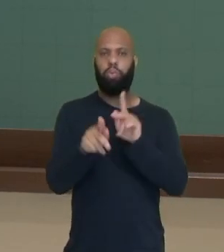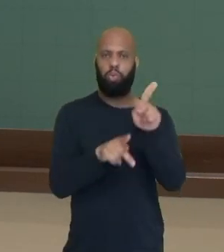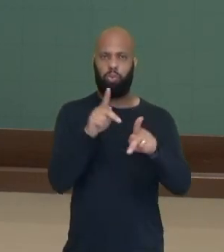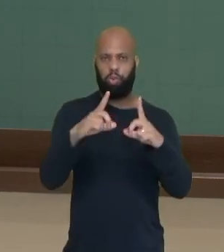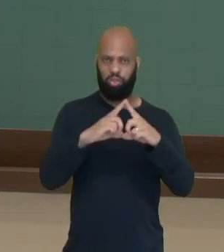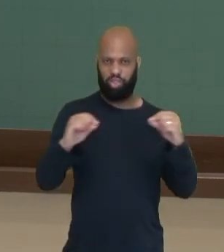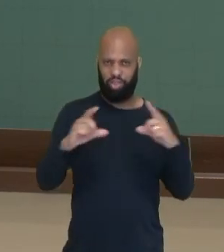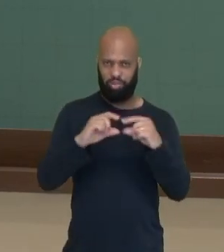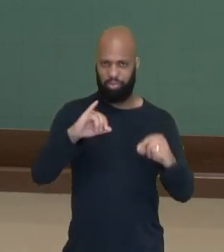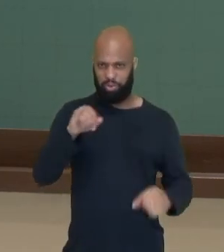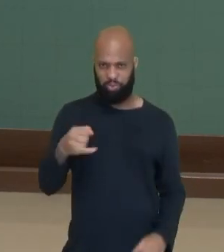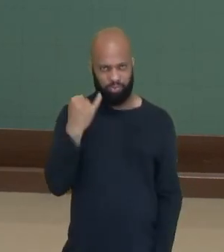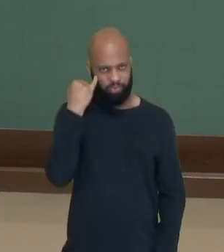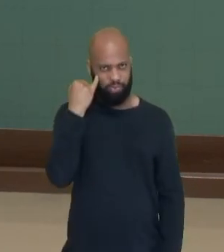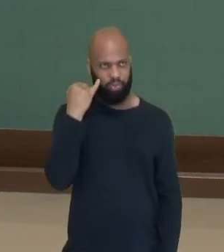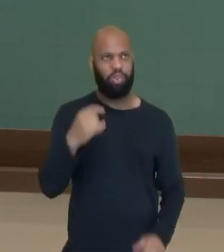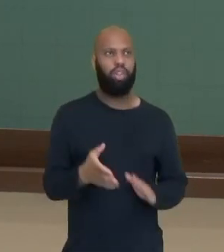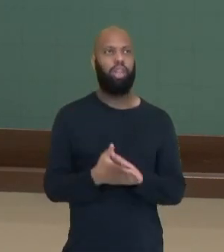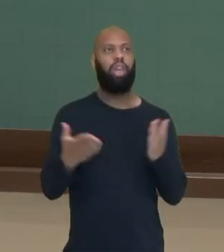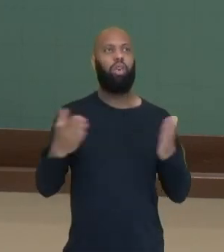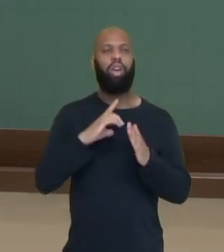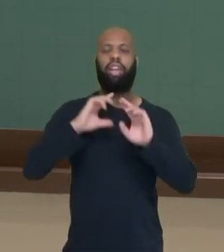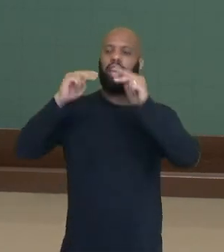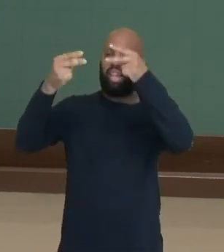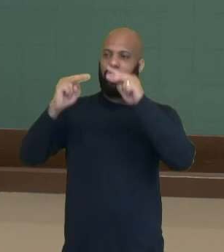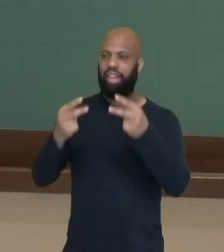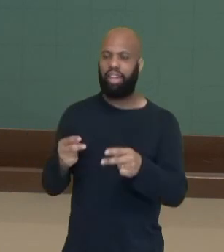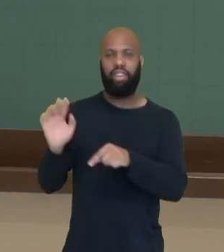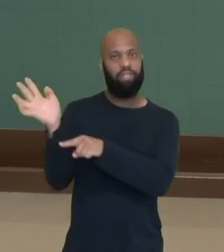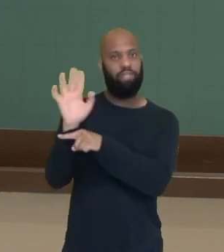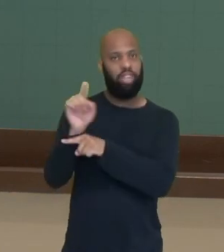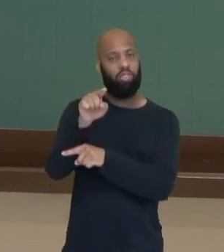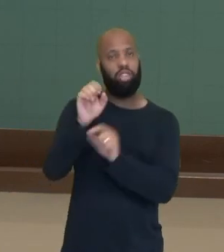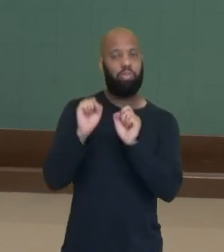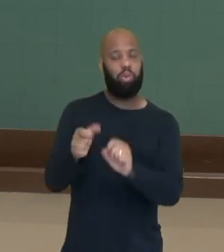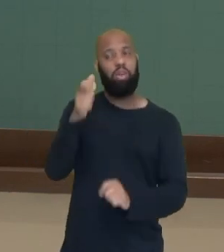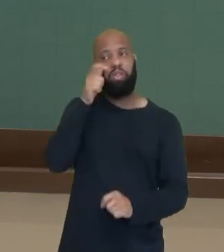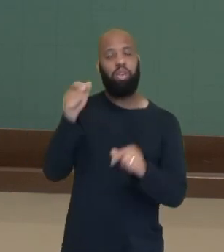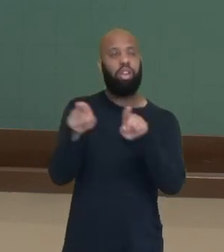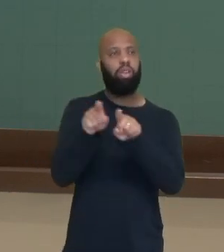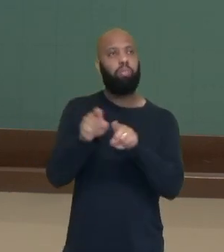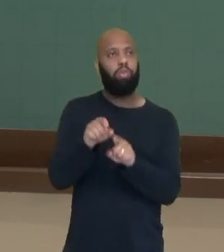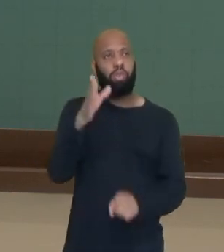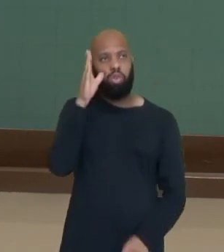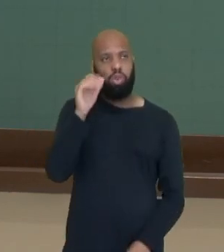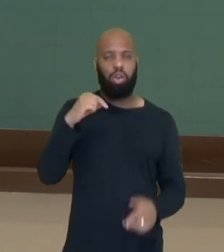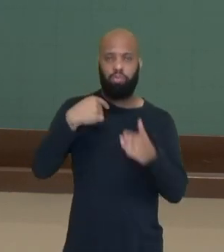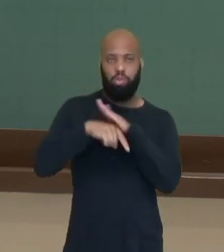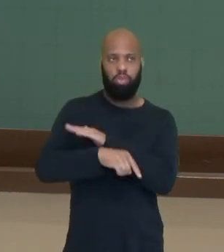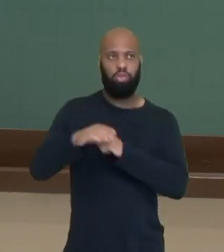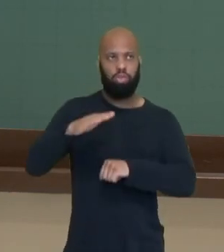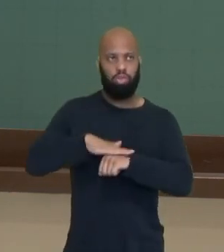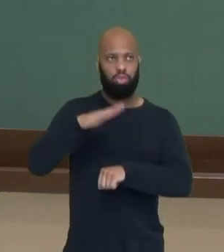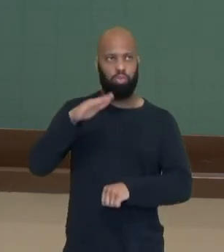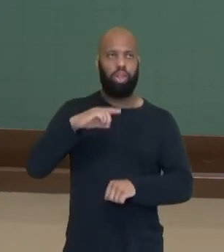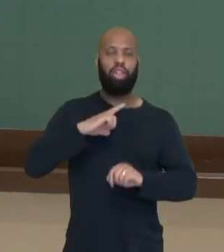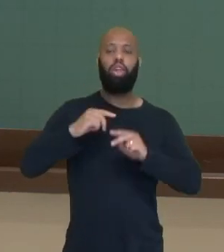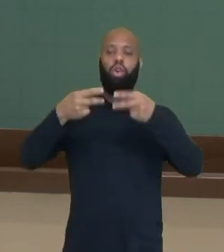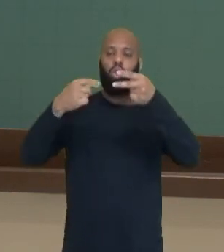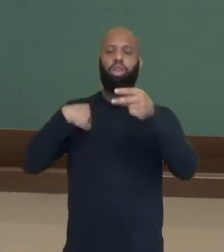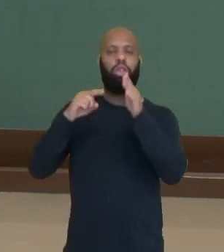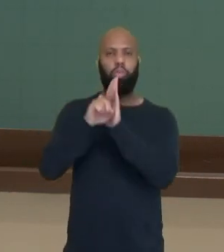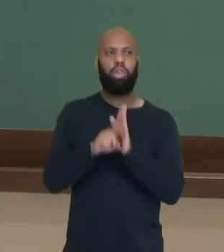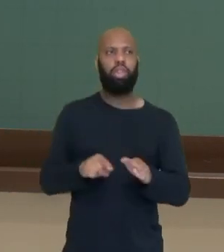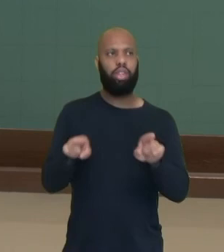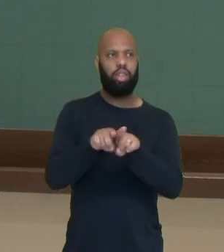japonês. Eu deixo para vocês alguns vídeos de sugestão para quem tiver curiosidade em assistir, as referências que